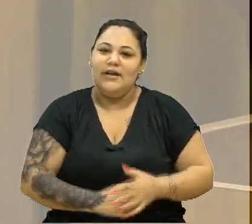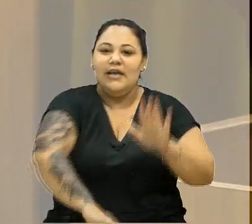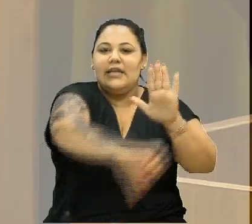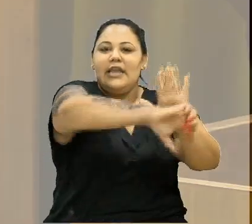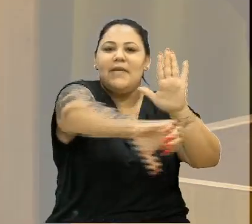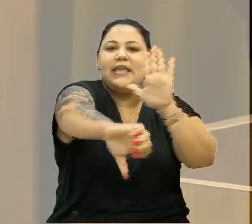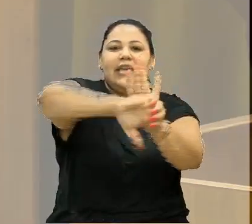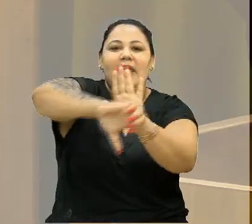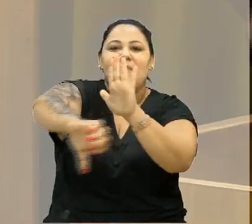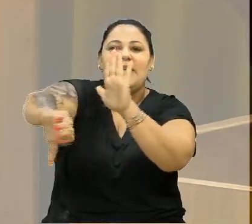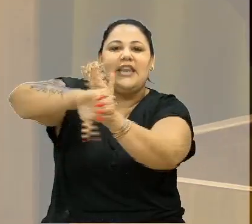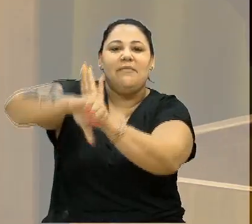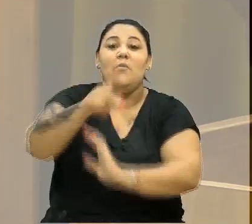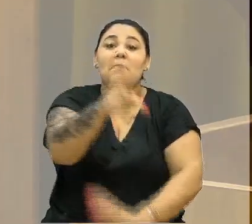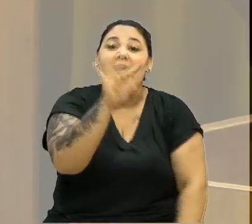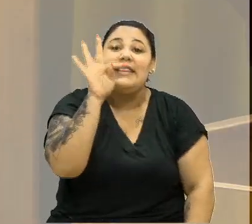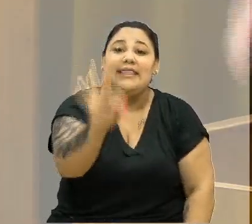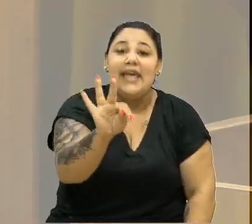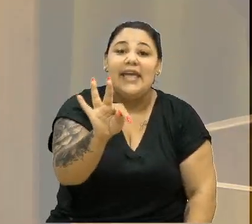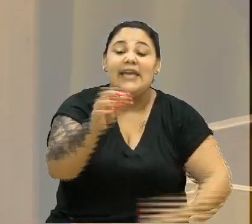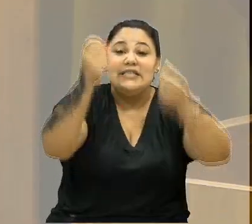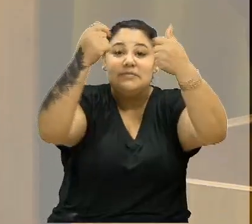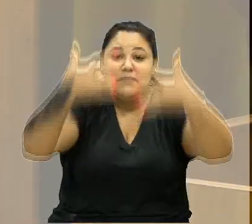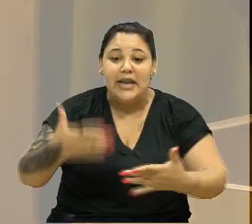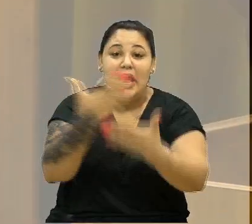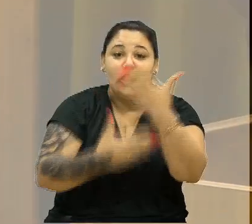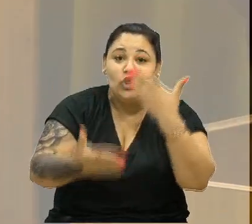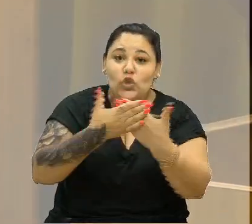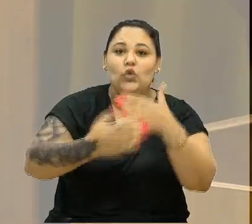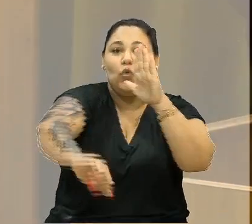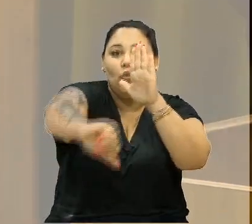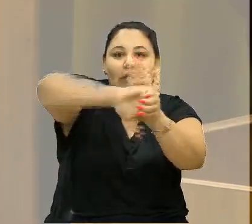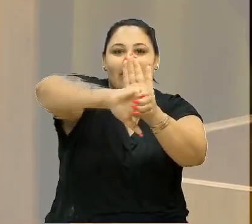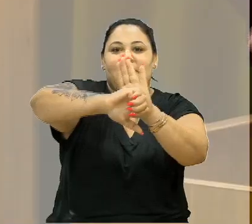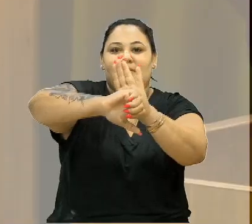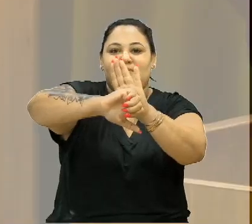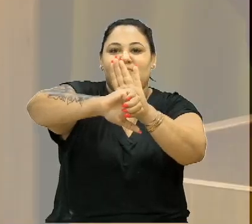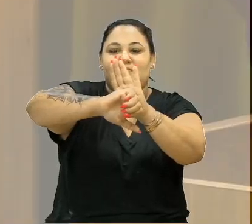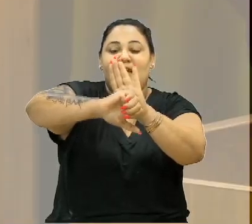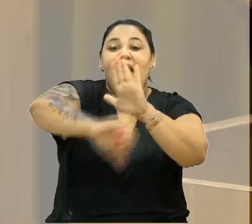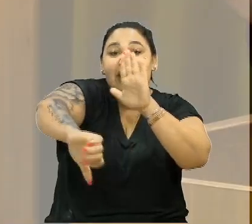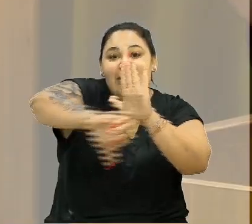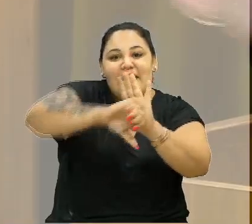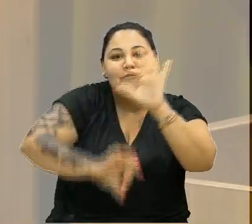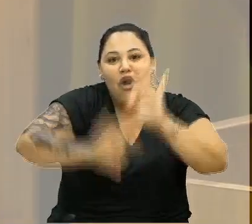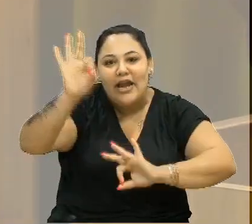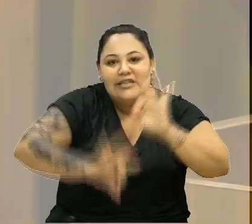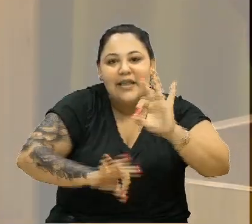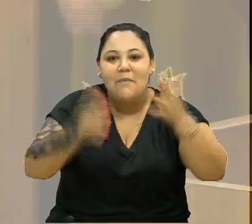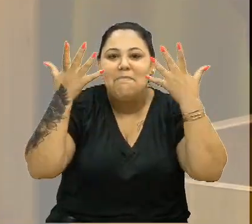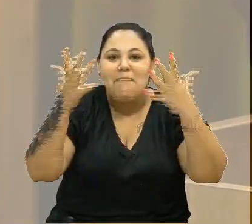crime, crime. O PT justifica com o crime organizado.